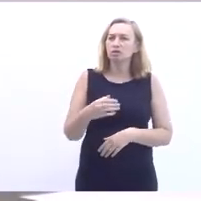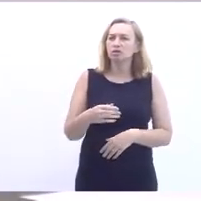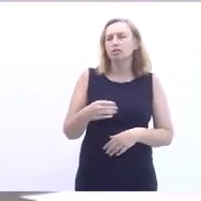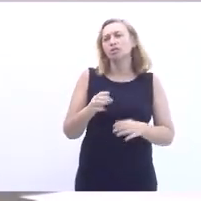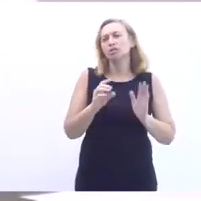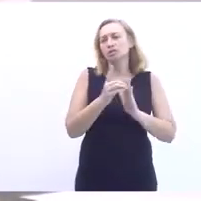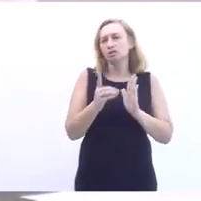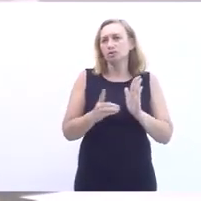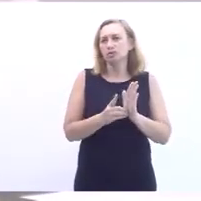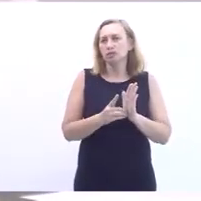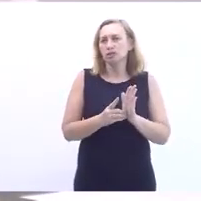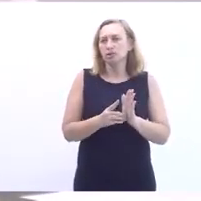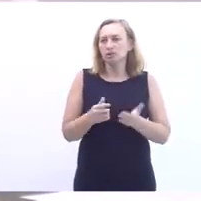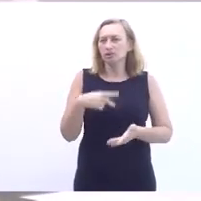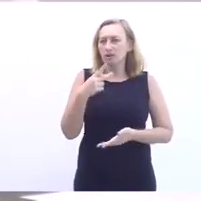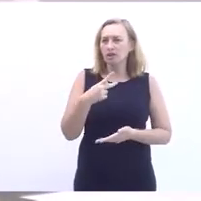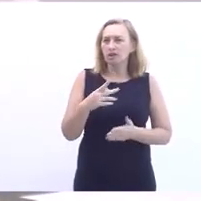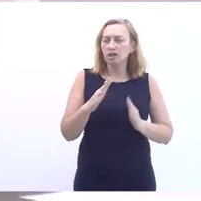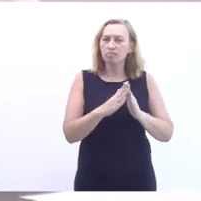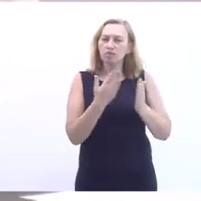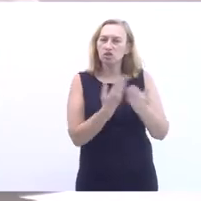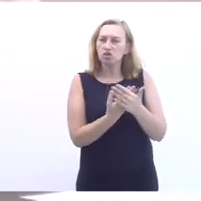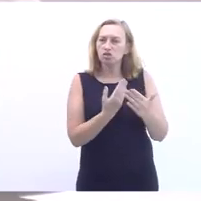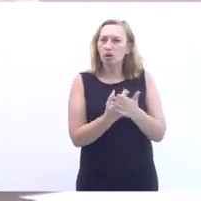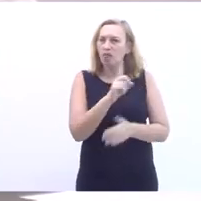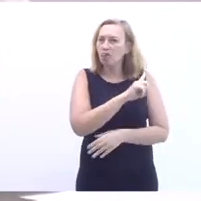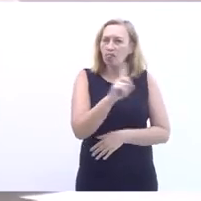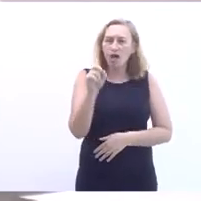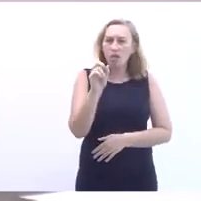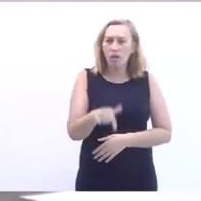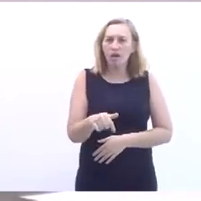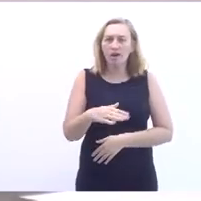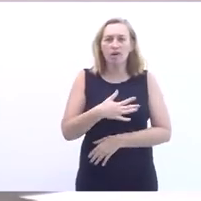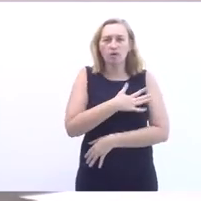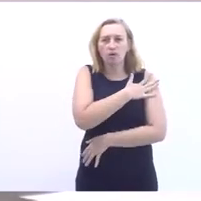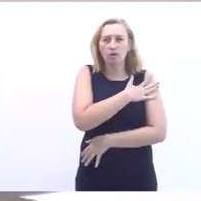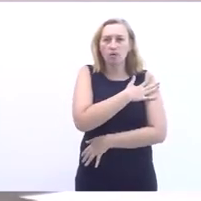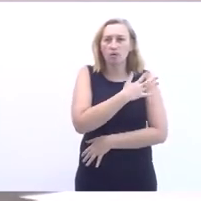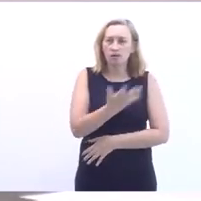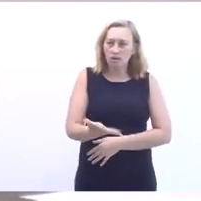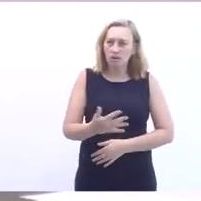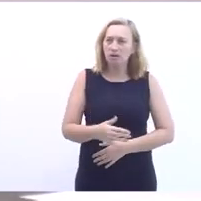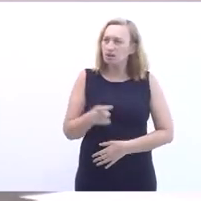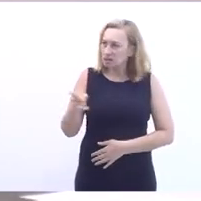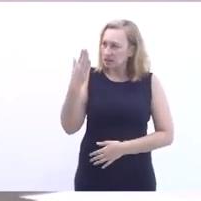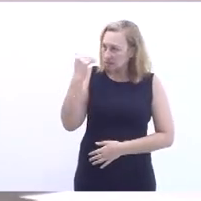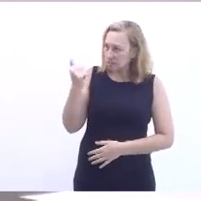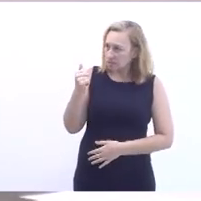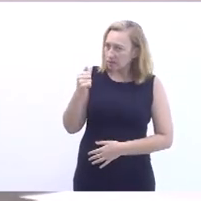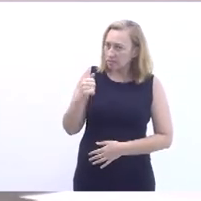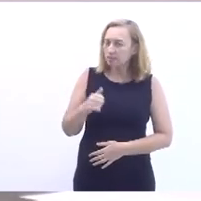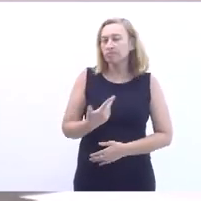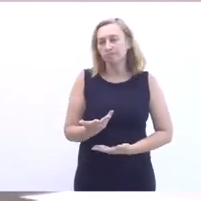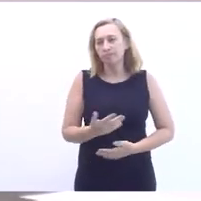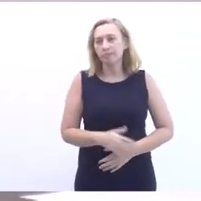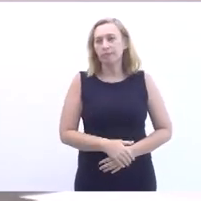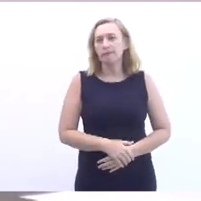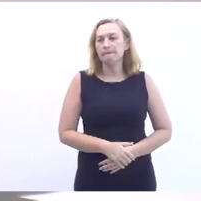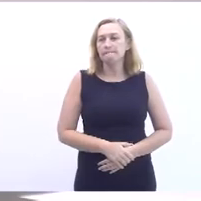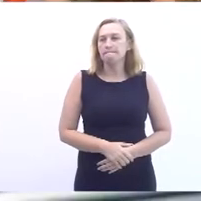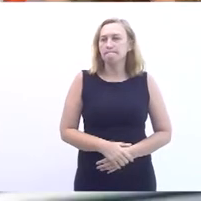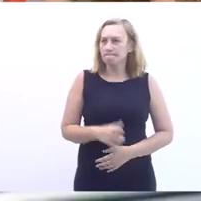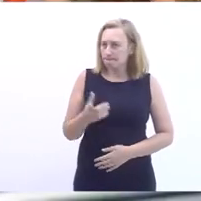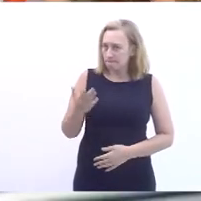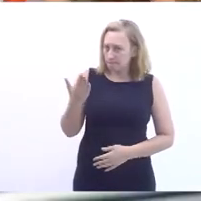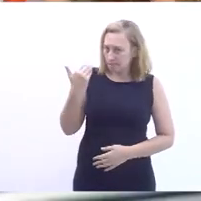minha escola não é quartel de militarizar escolas técnicas da rede Faetec está sabendo disso não tá